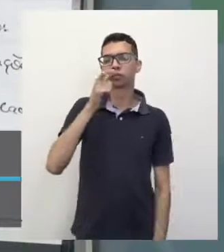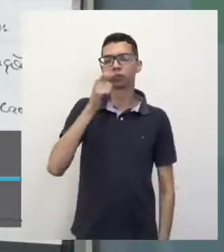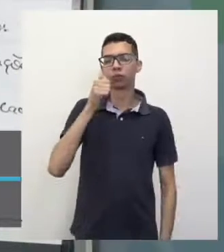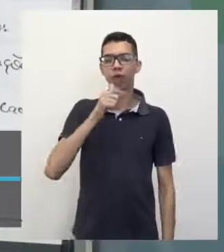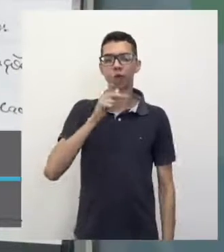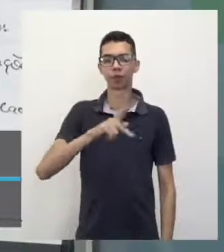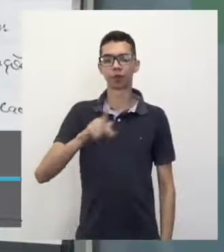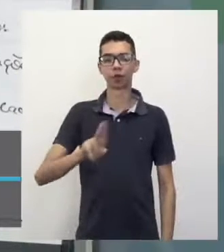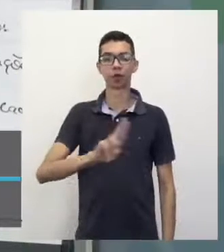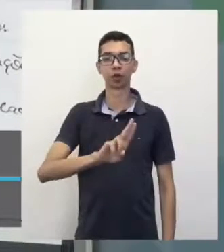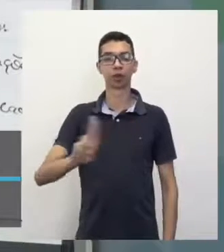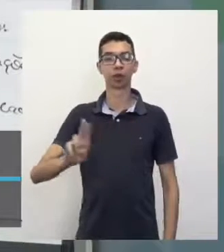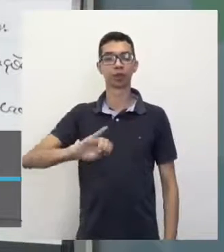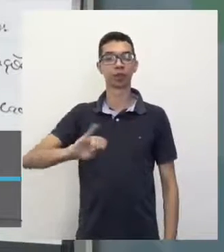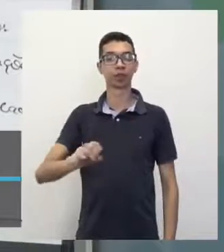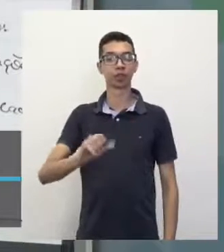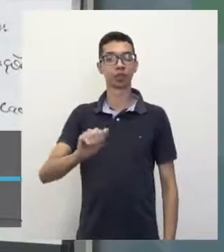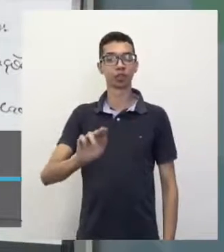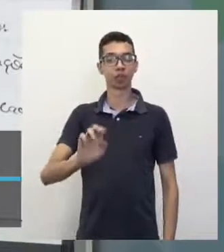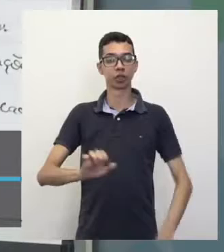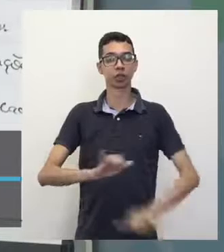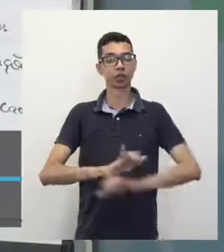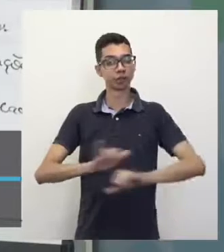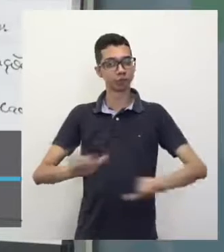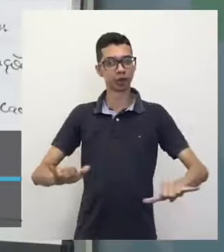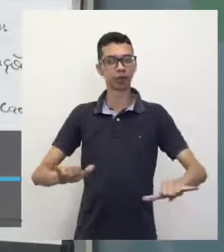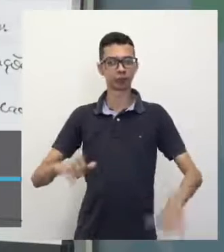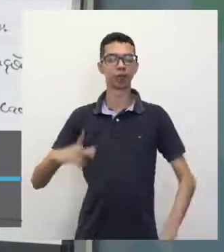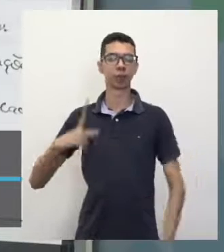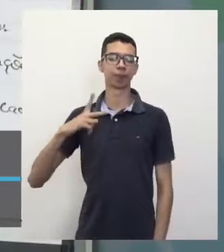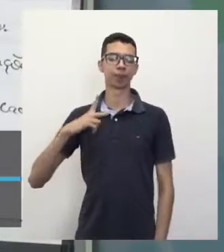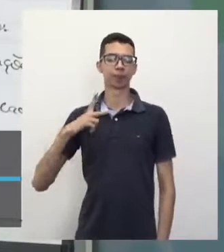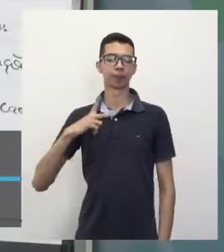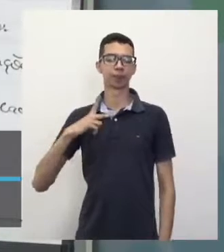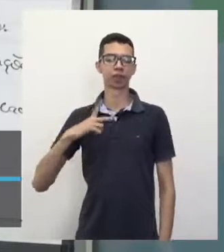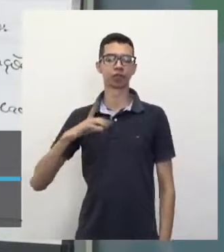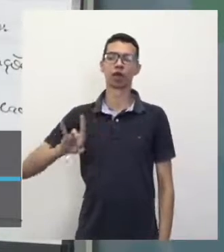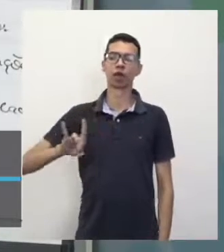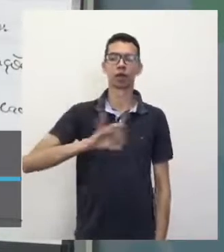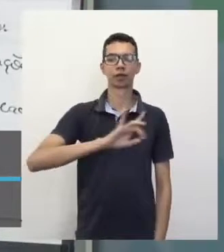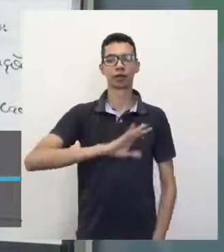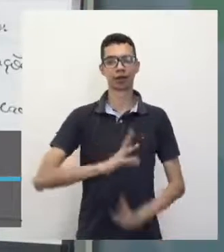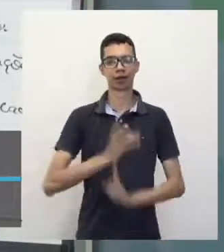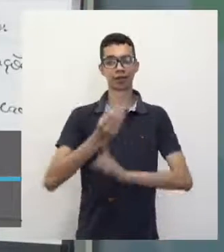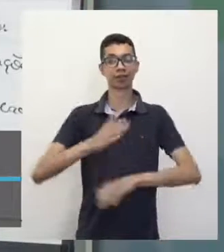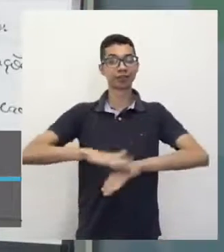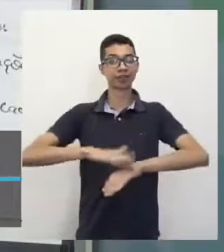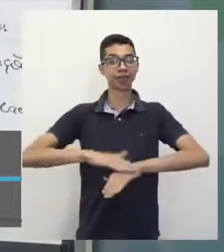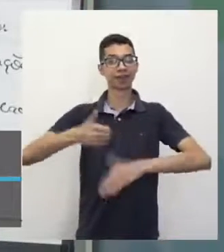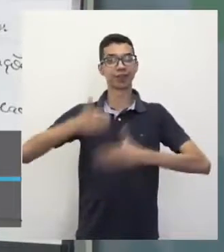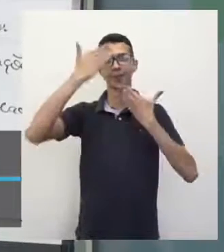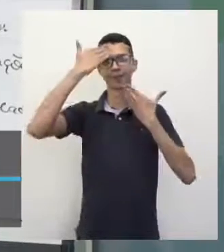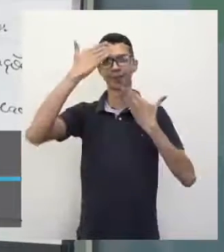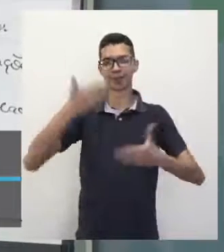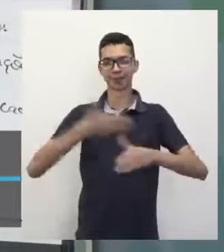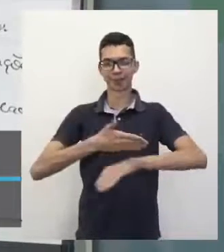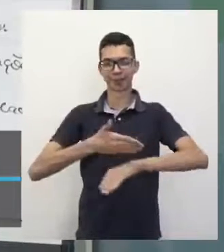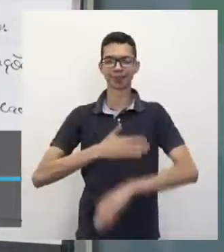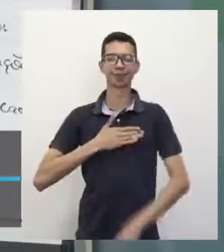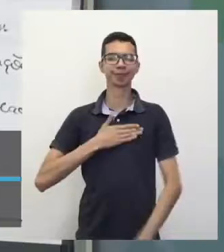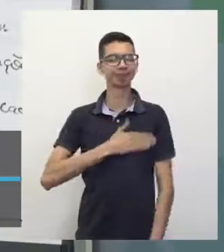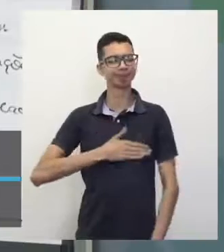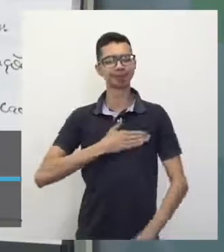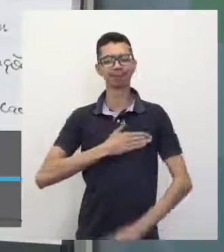que é um modo particular de cada um desenvolver a sua arte. Muito obrigada, gente, pelas participações. Adorei tudo,